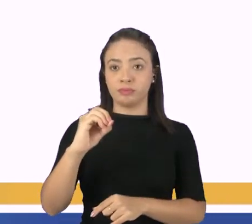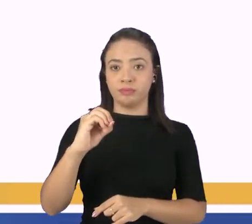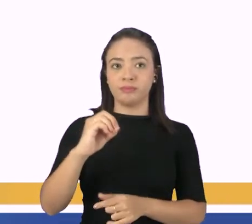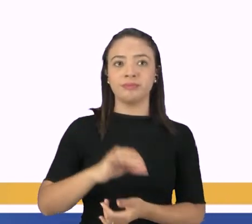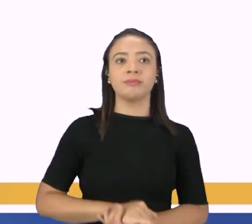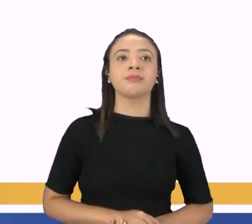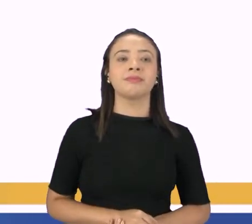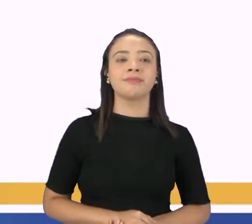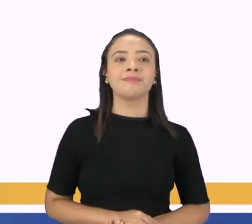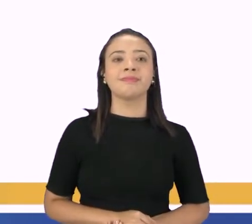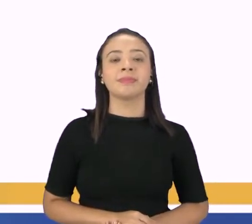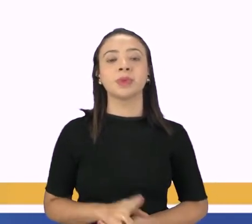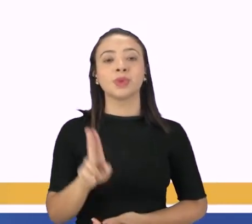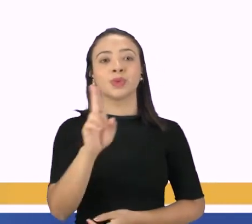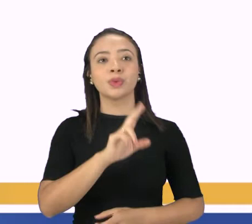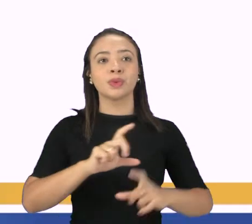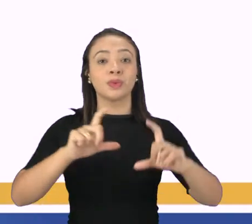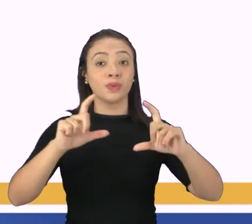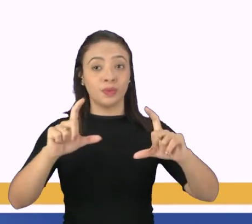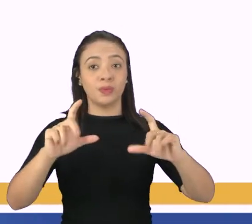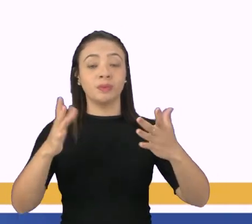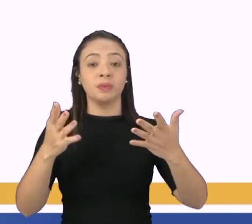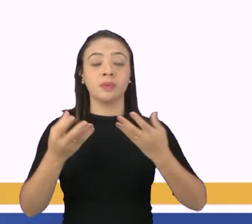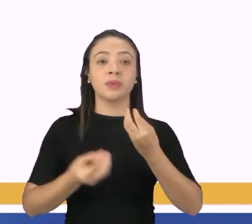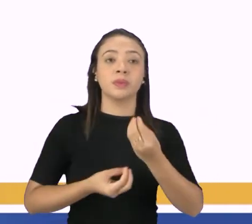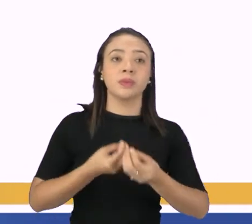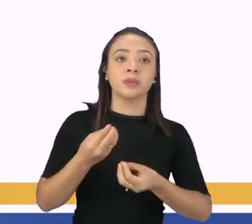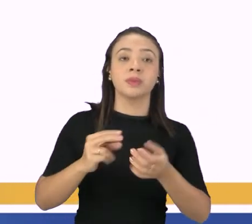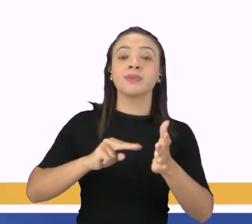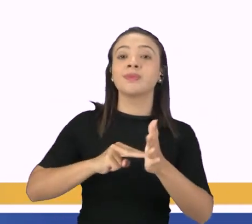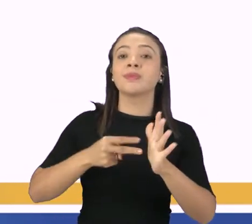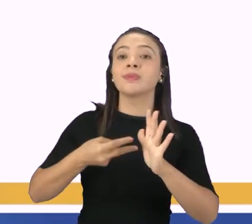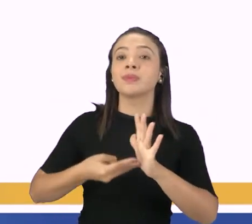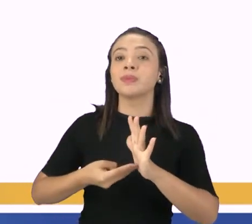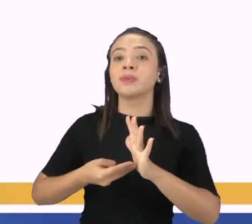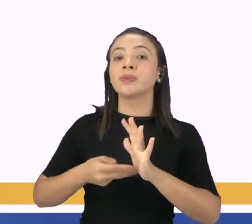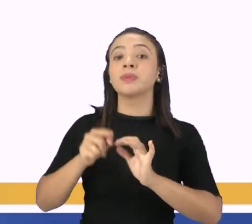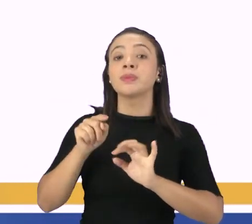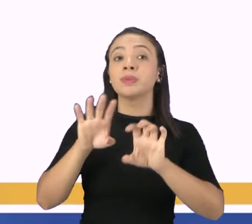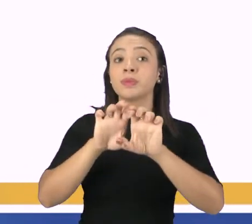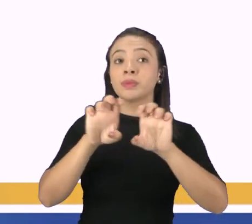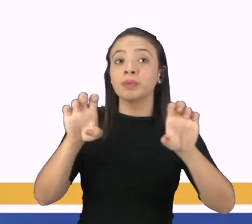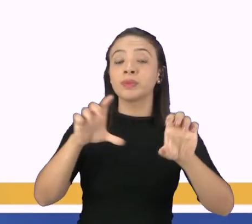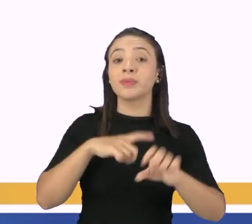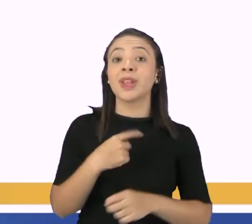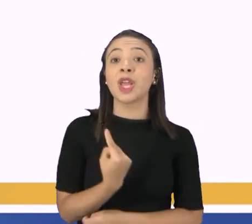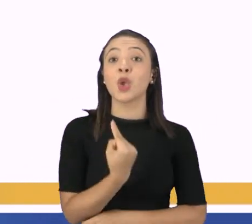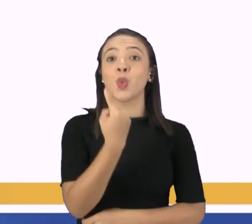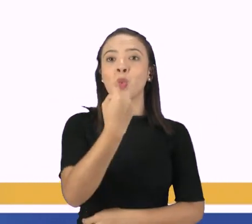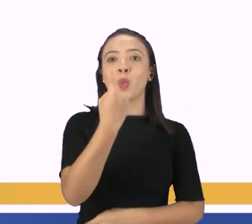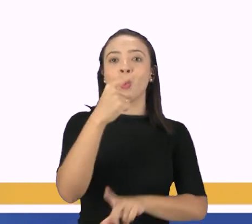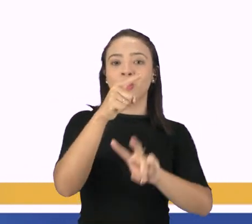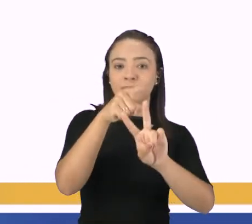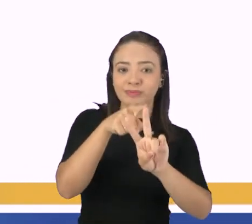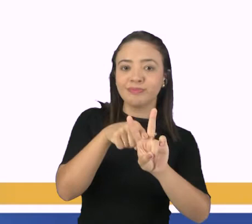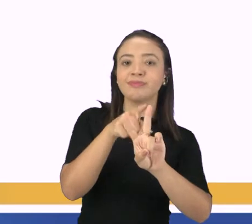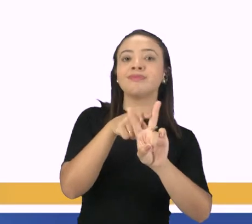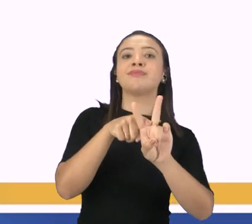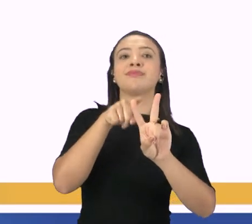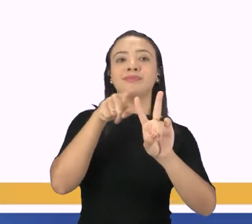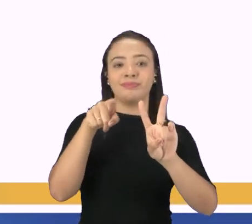0. Muito bem, se o seu delta é igual a 0, isso significa que essa equação terá apenas uma raiz real,